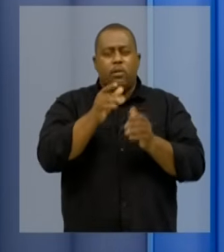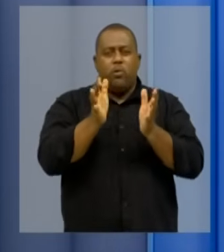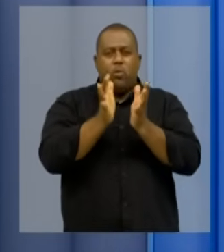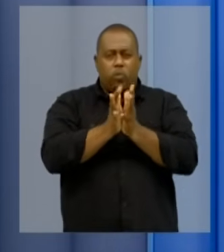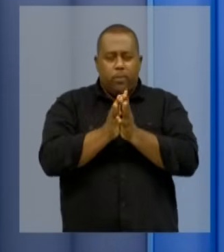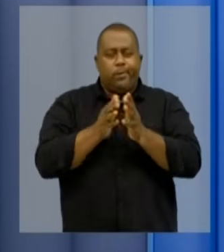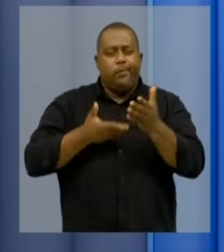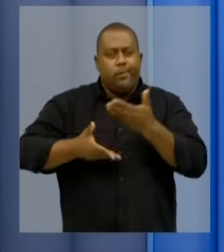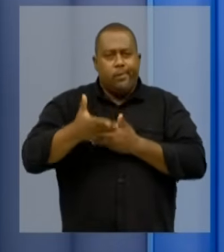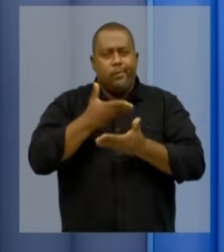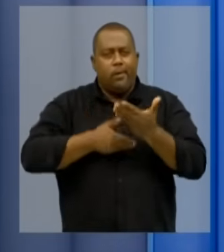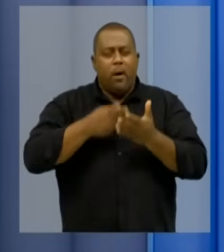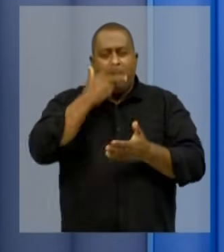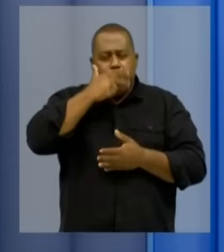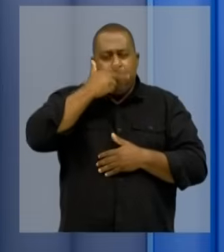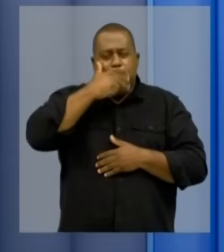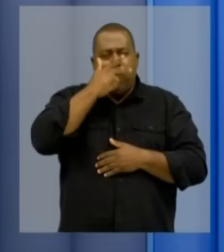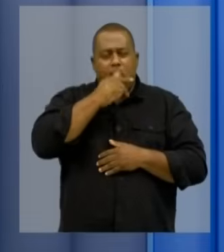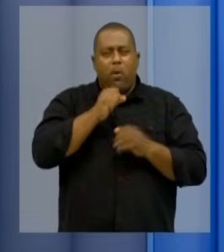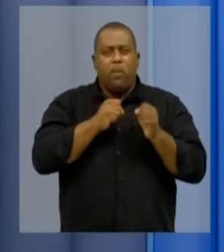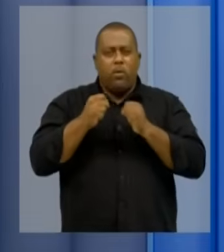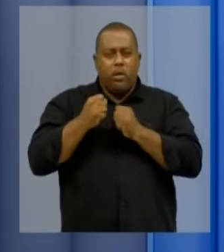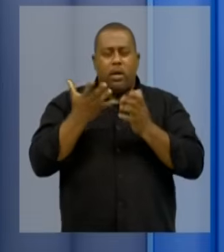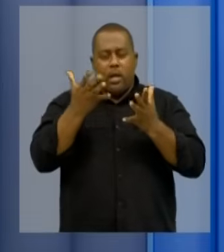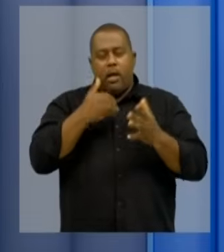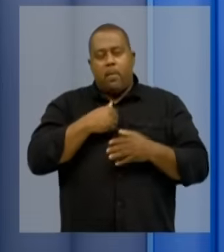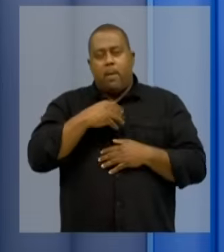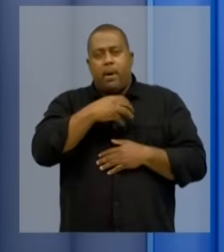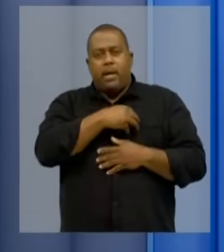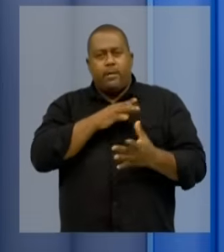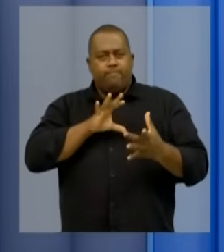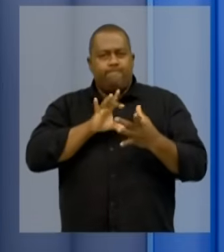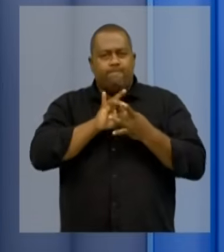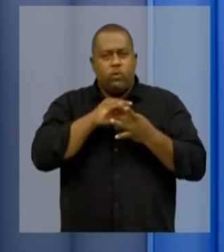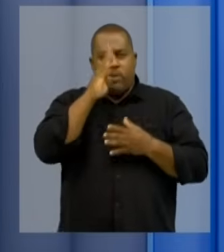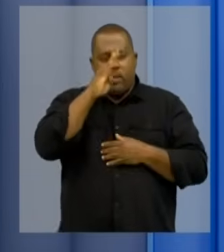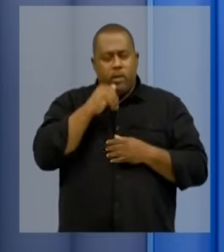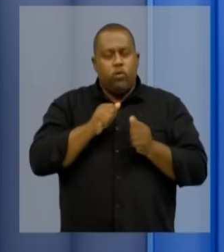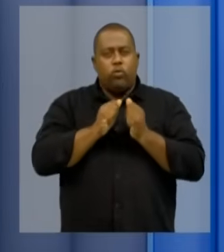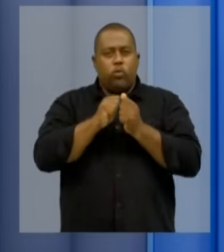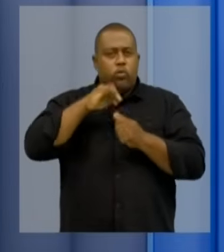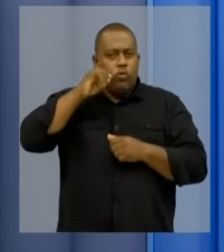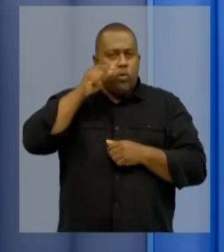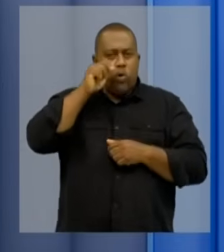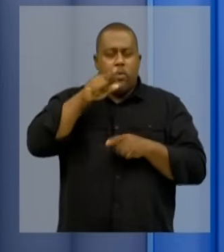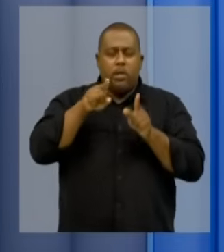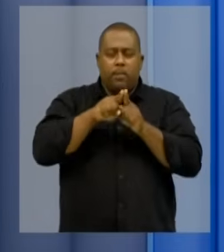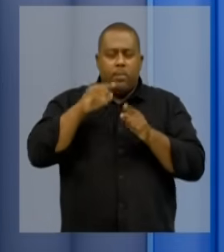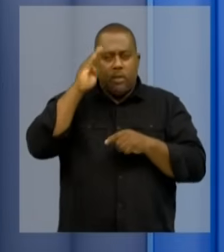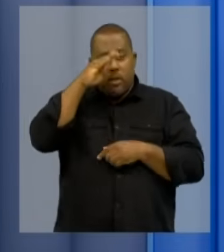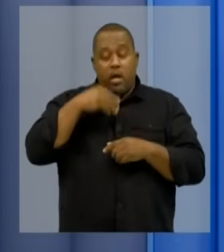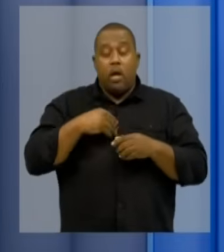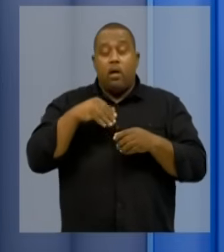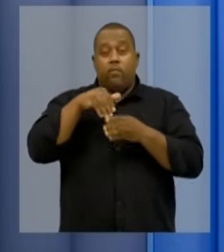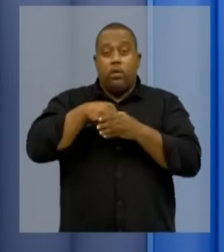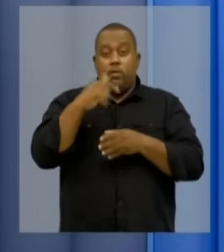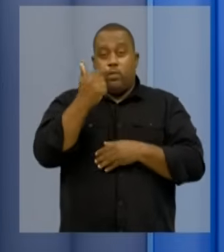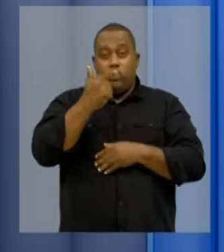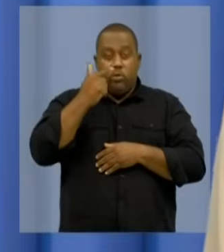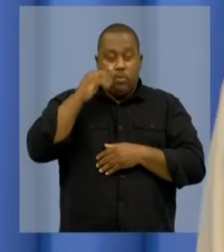para trás. Queremos uma Bahia de mãos dadas com o Brasil, com João Roma e Bolsonaro. Quem vota 22 Bolsonaro, vota 22 João